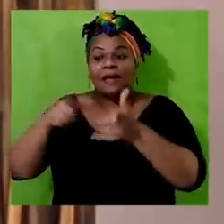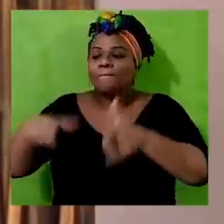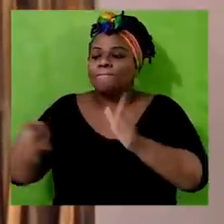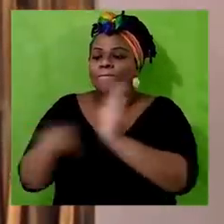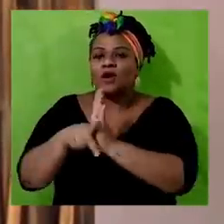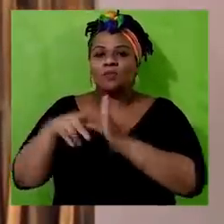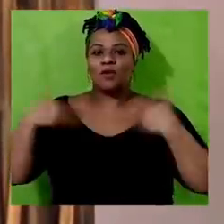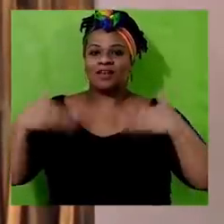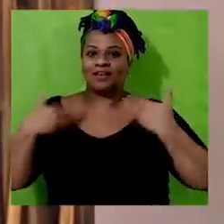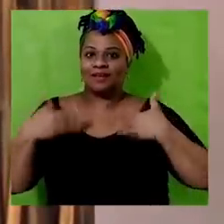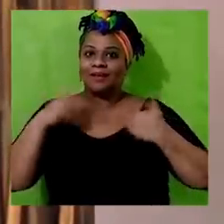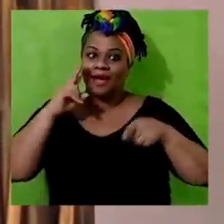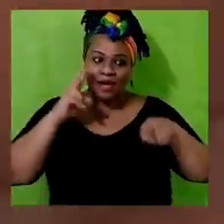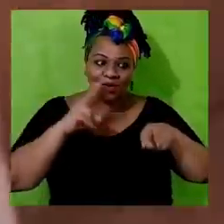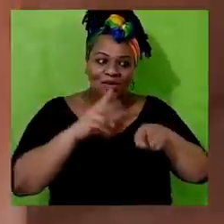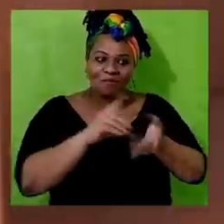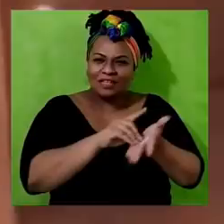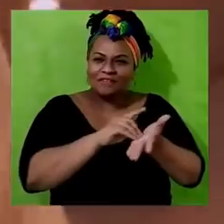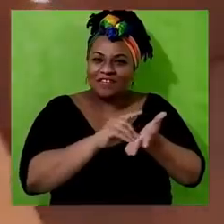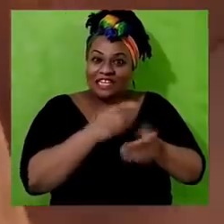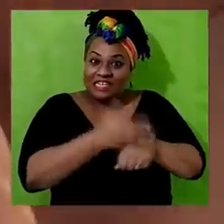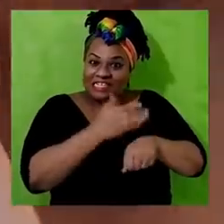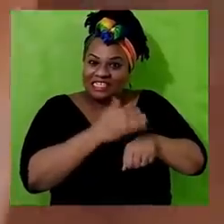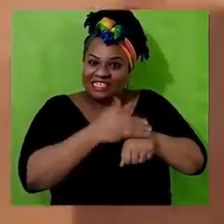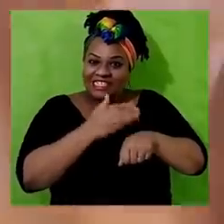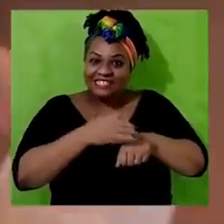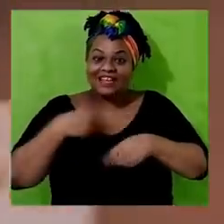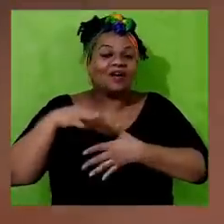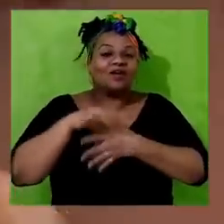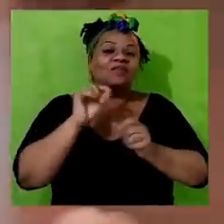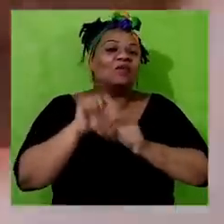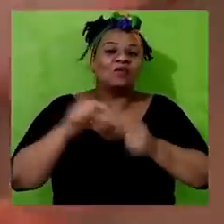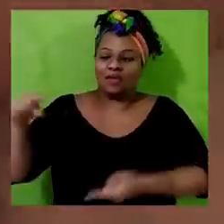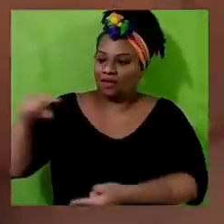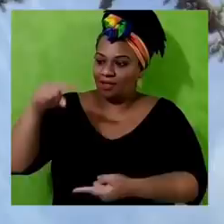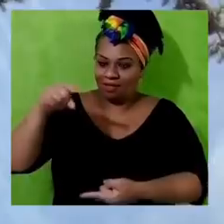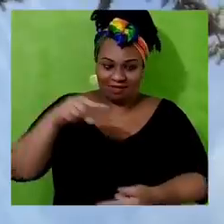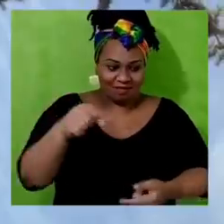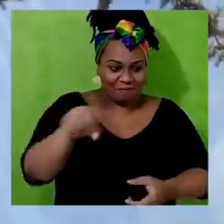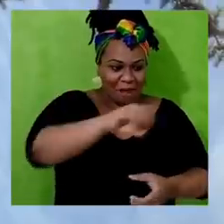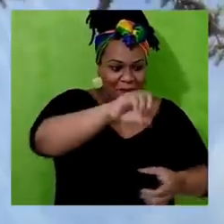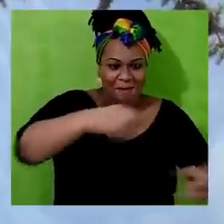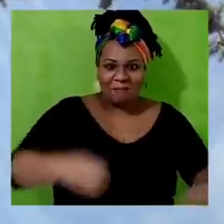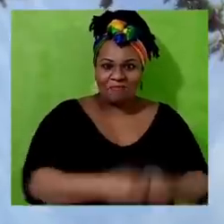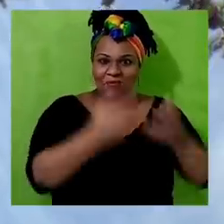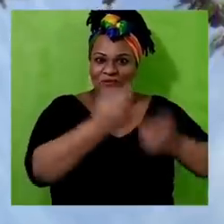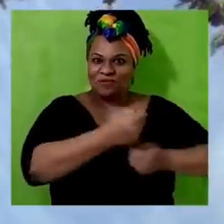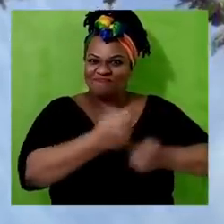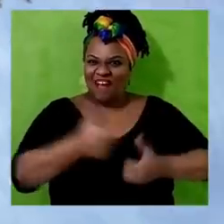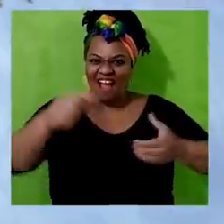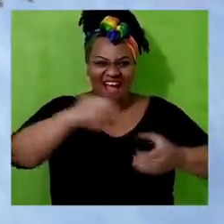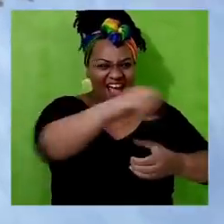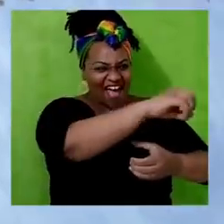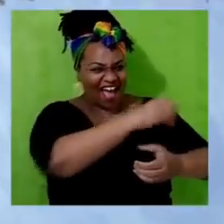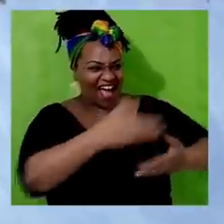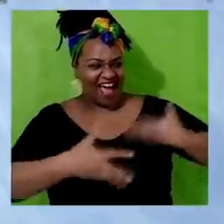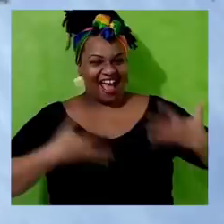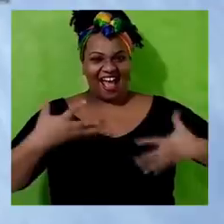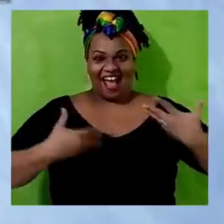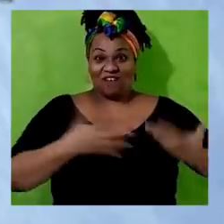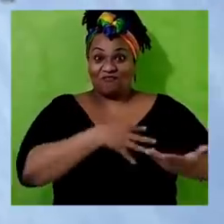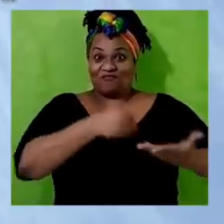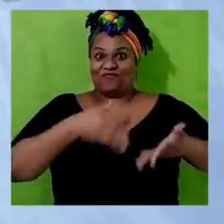Eu lembro que durante os ensaios eu levei uma garrafa de espumante e brindei a sua chegada.